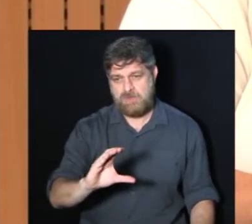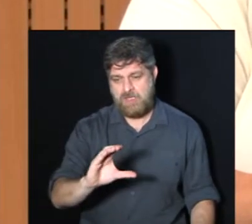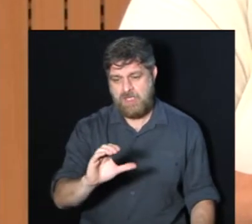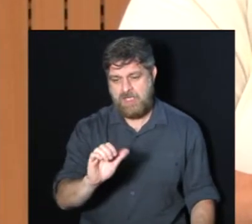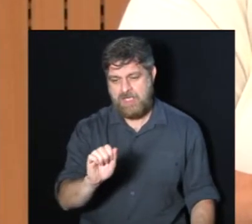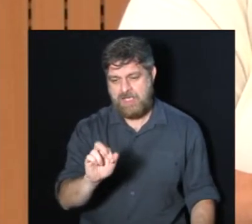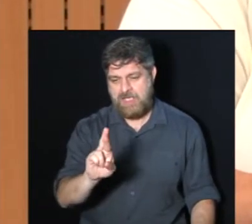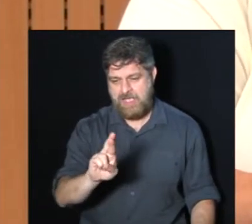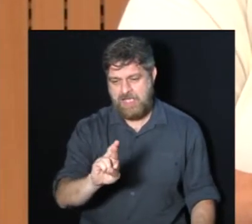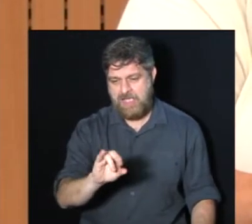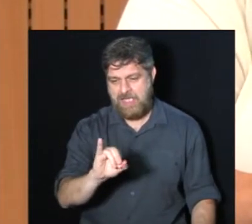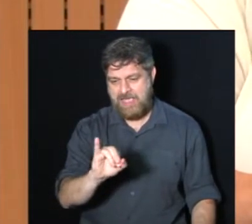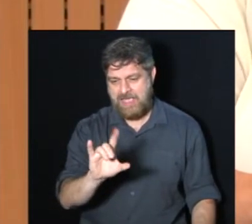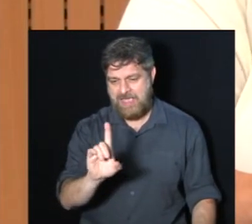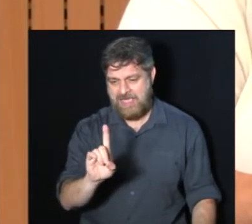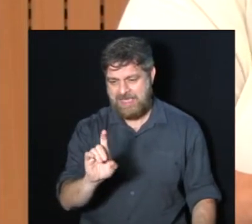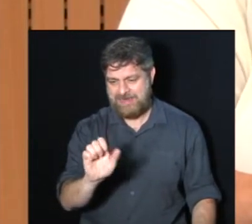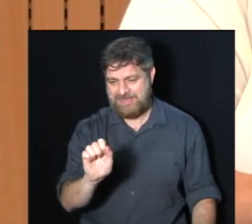essas